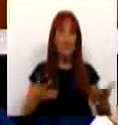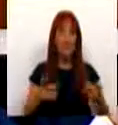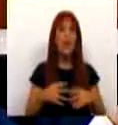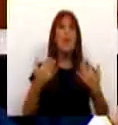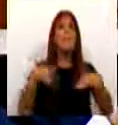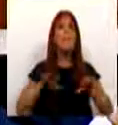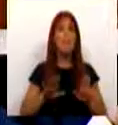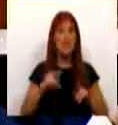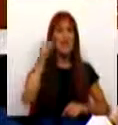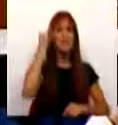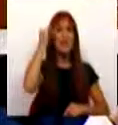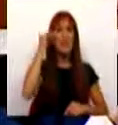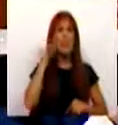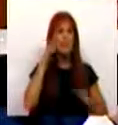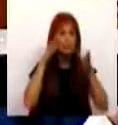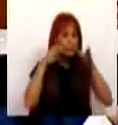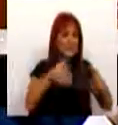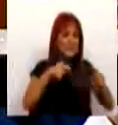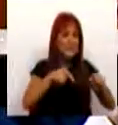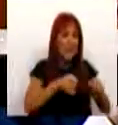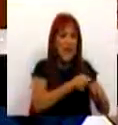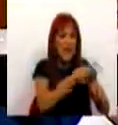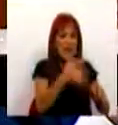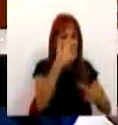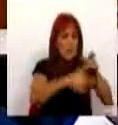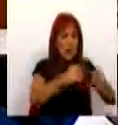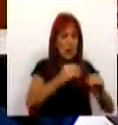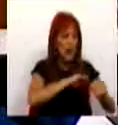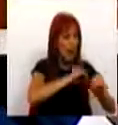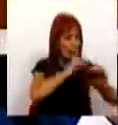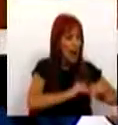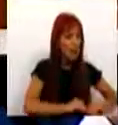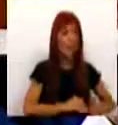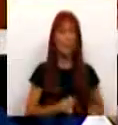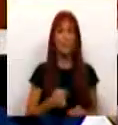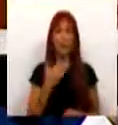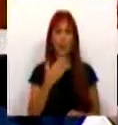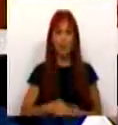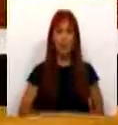mas ela é particularmente concentrada nestes contribuintes de menores rendimentos. Muito obrigado.